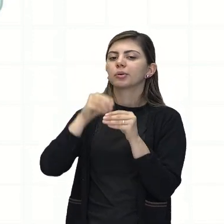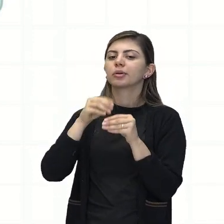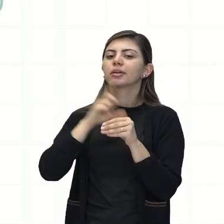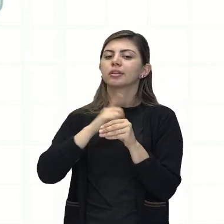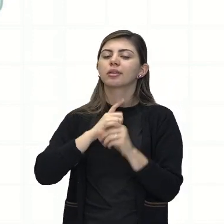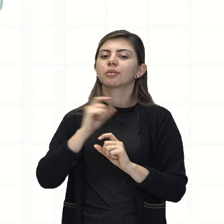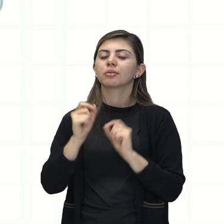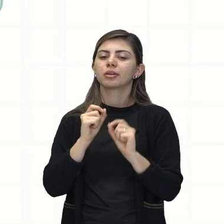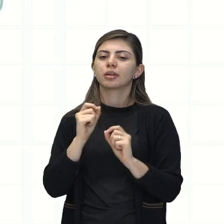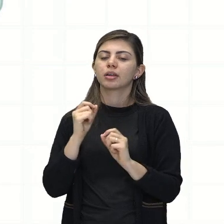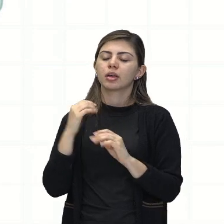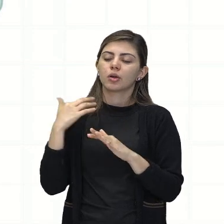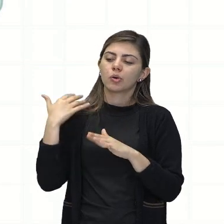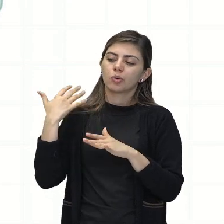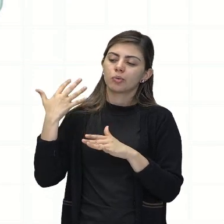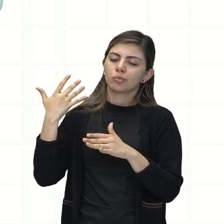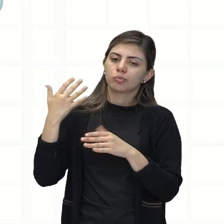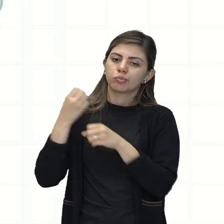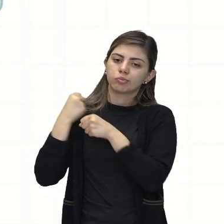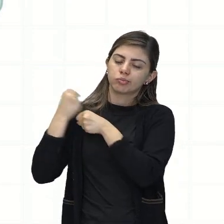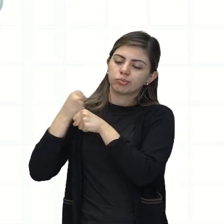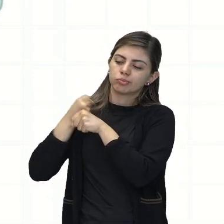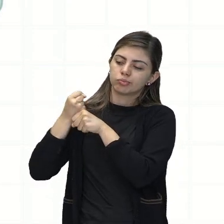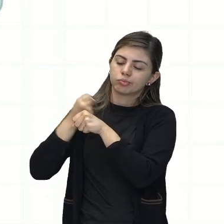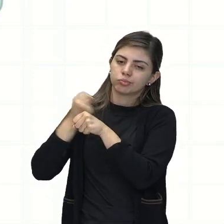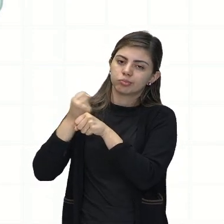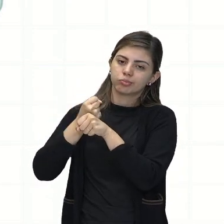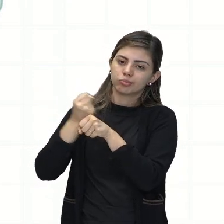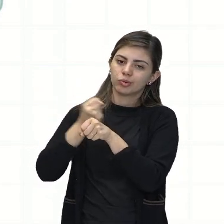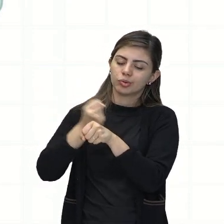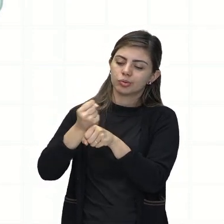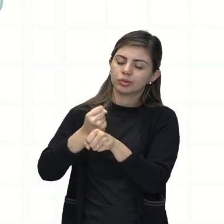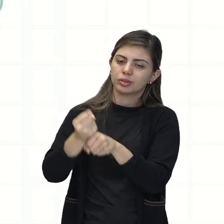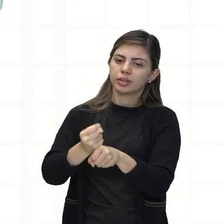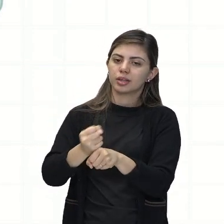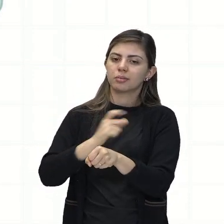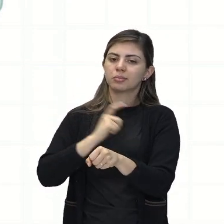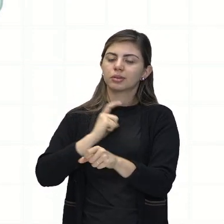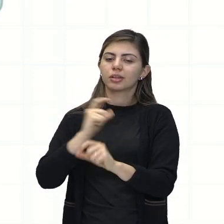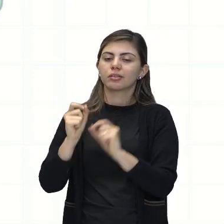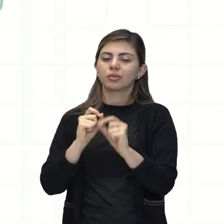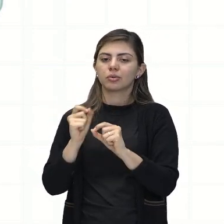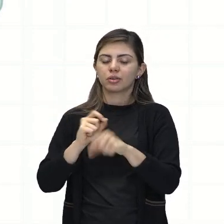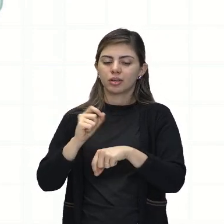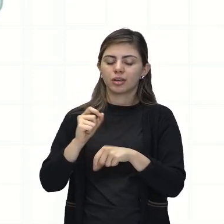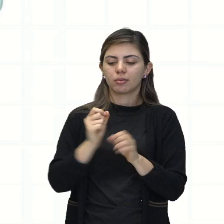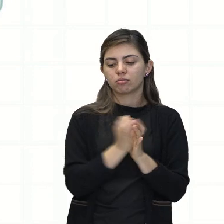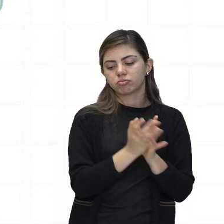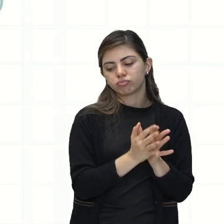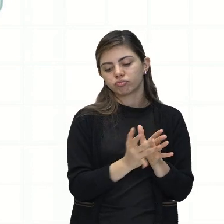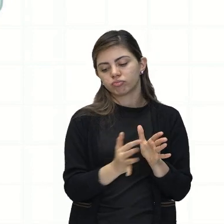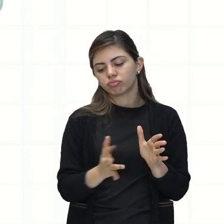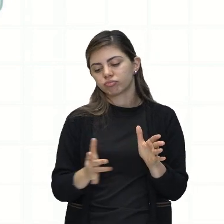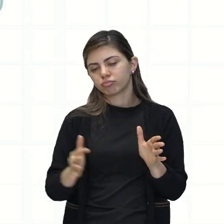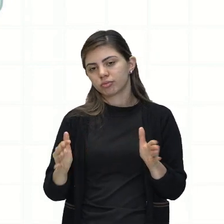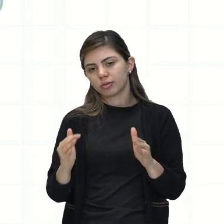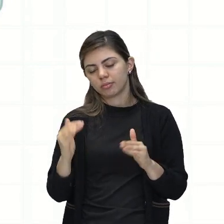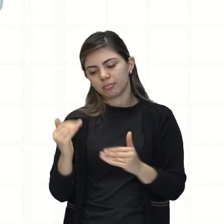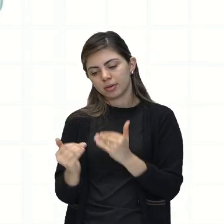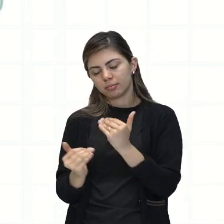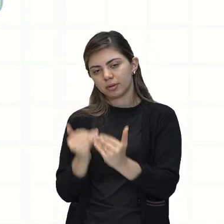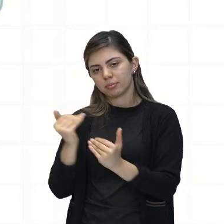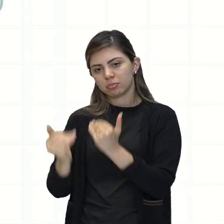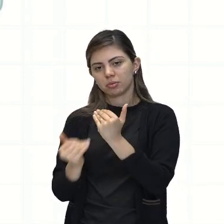eles tiveram, ao longo das várias eras geológicas, do tempo, eles foram